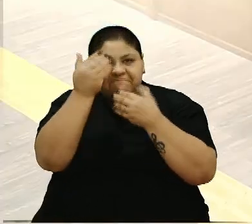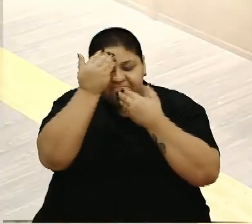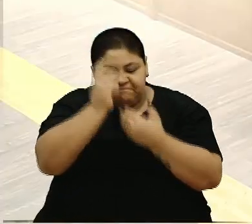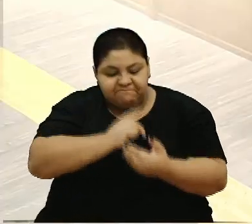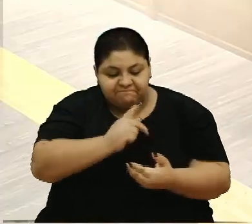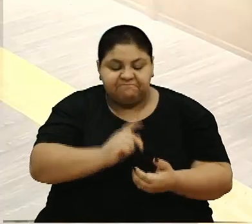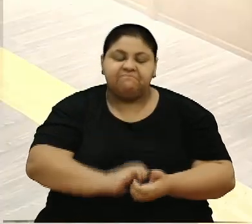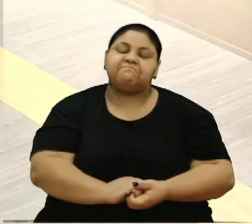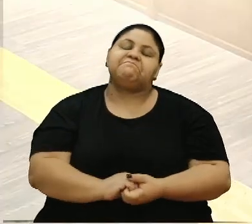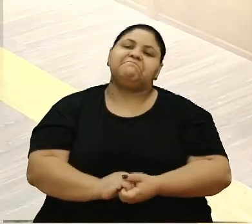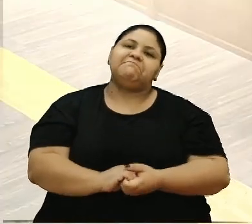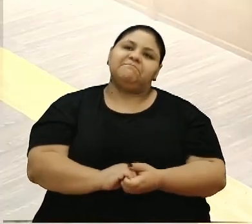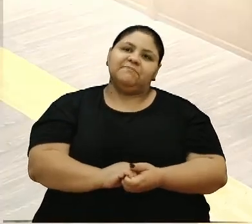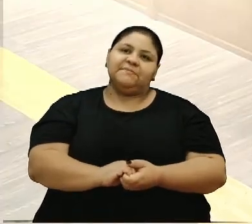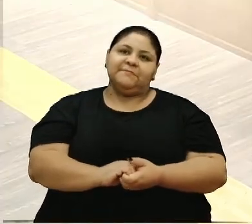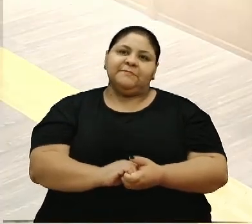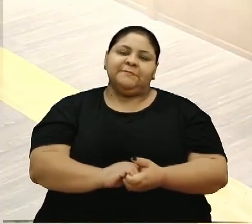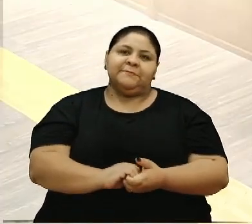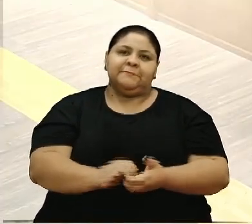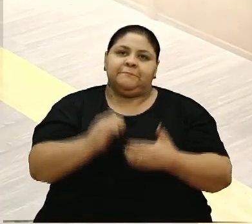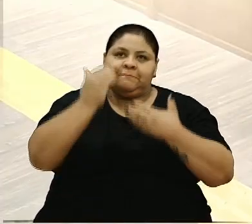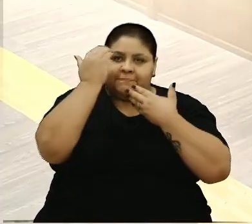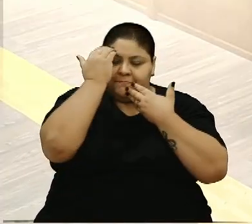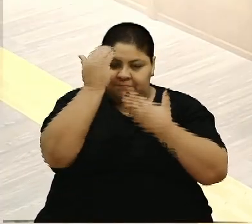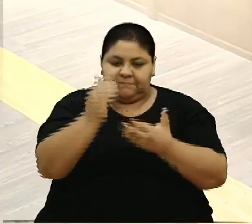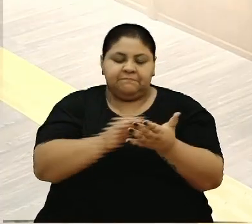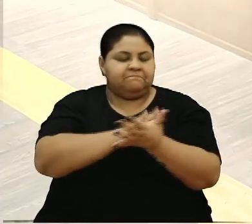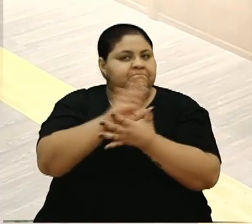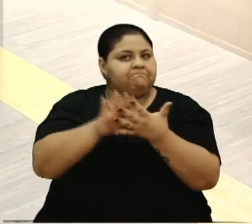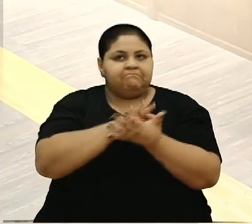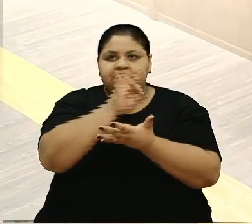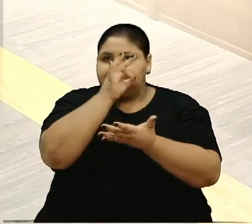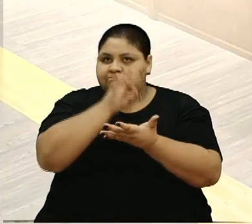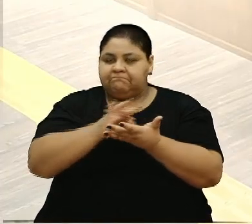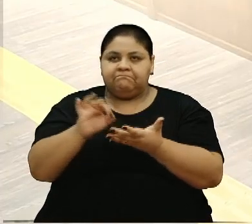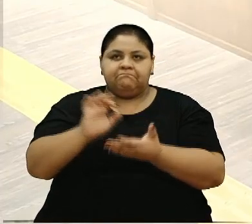Obrigada, vereador. Sem mais inscritos, encerramos